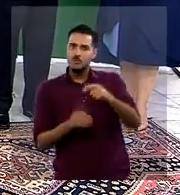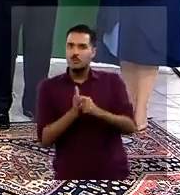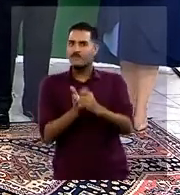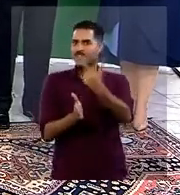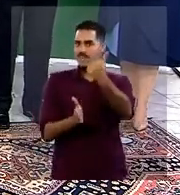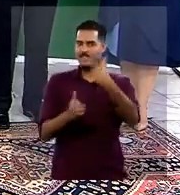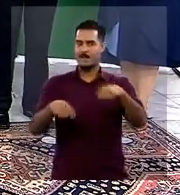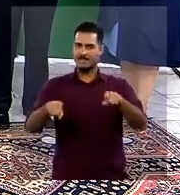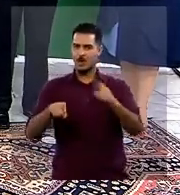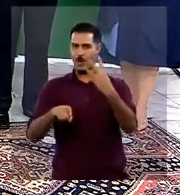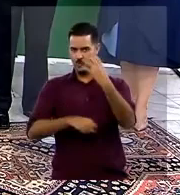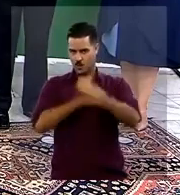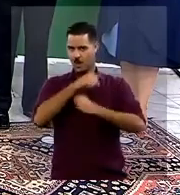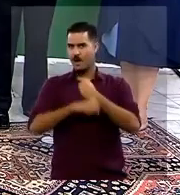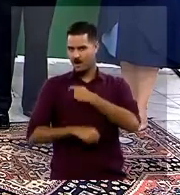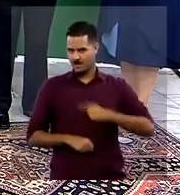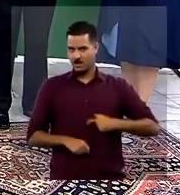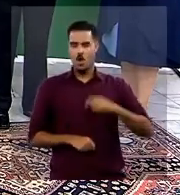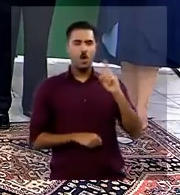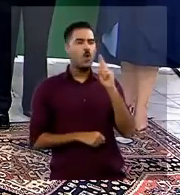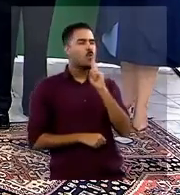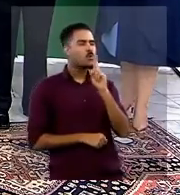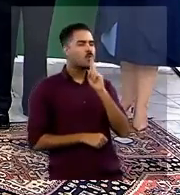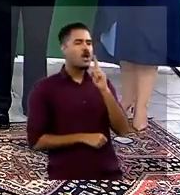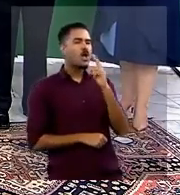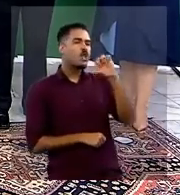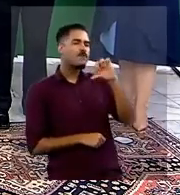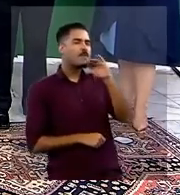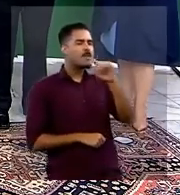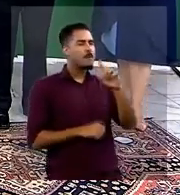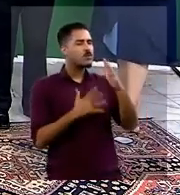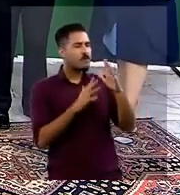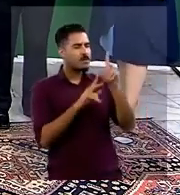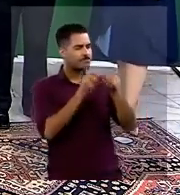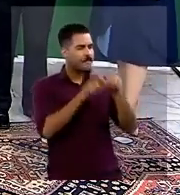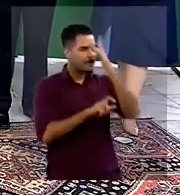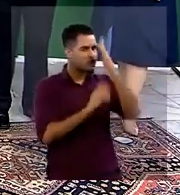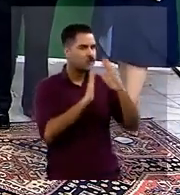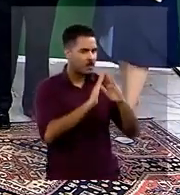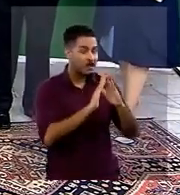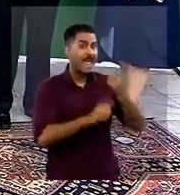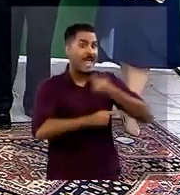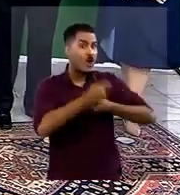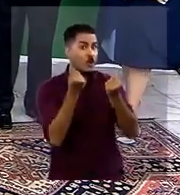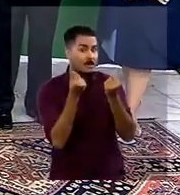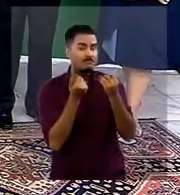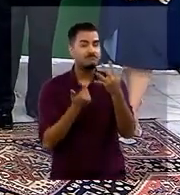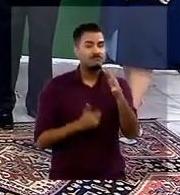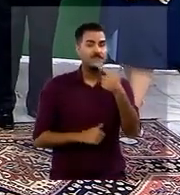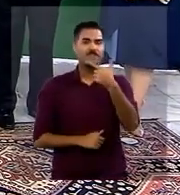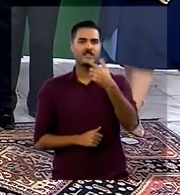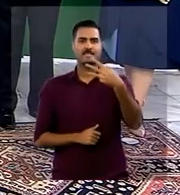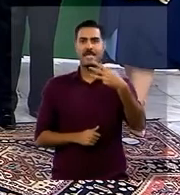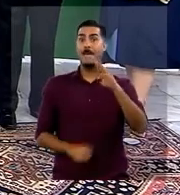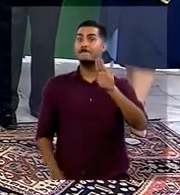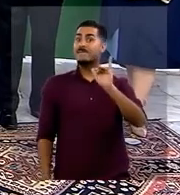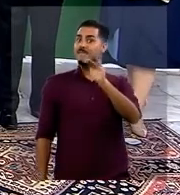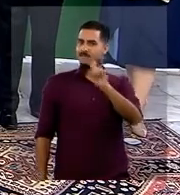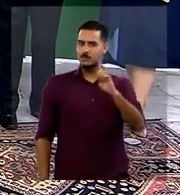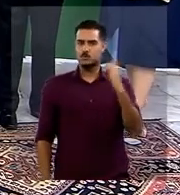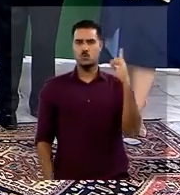pouco mais de 9 milhões de habitantes e uma economia de cerca de 23 bilhões de